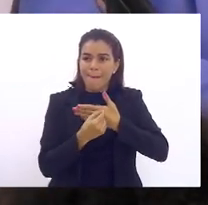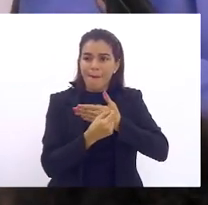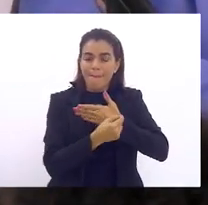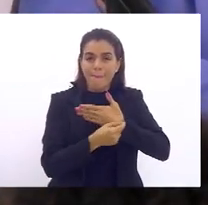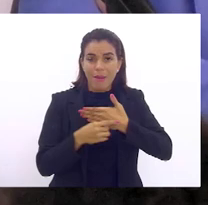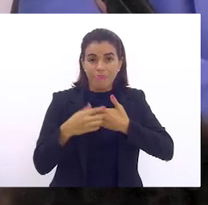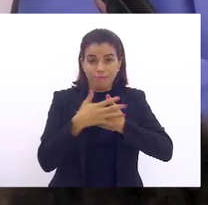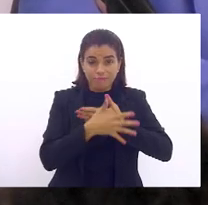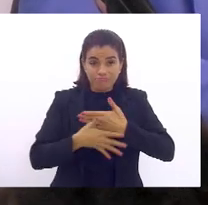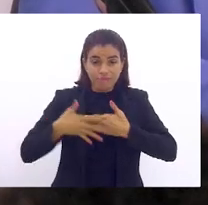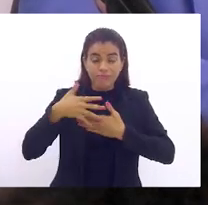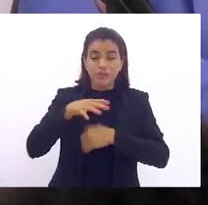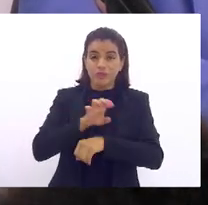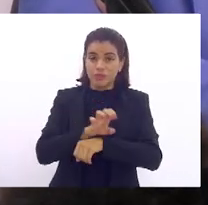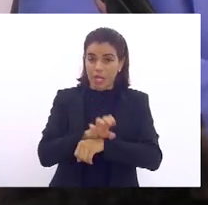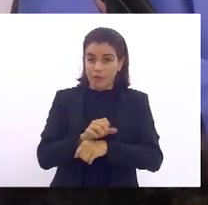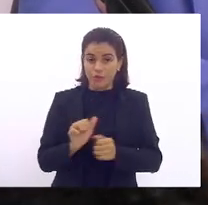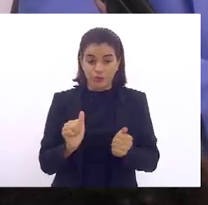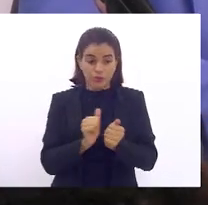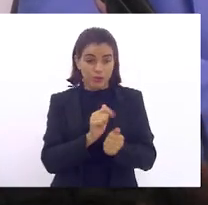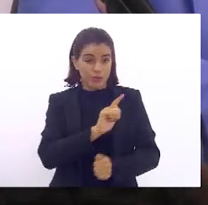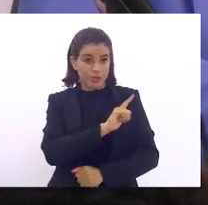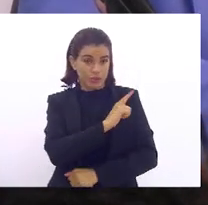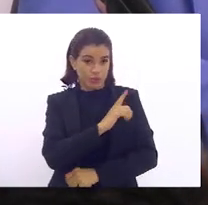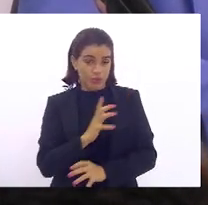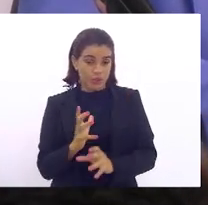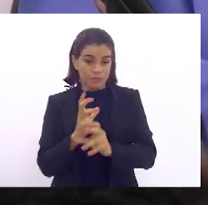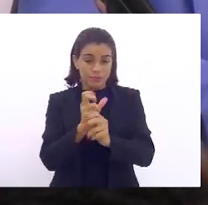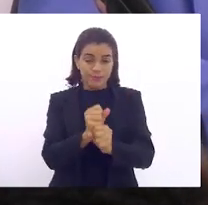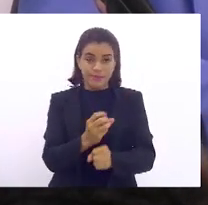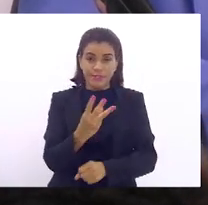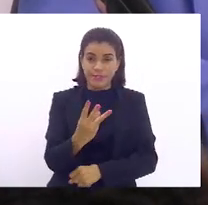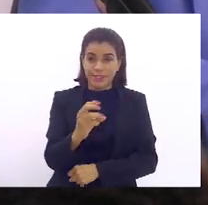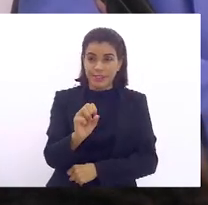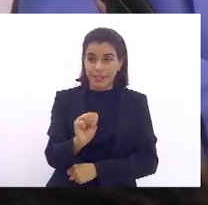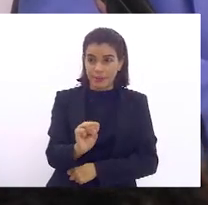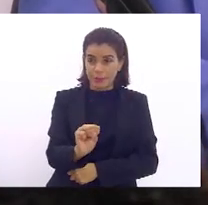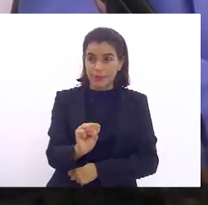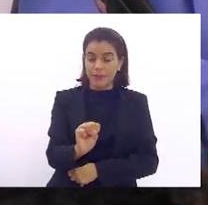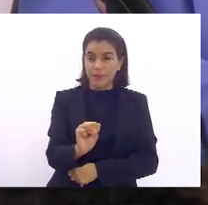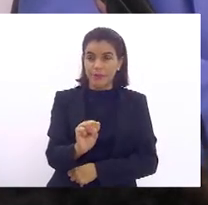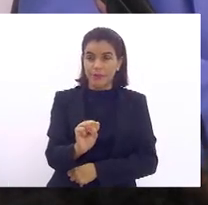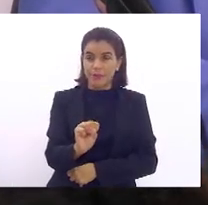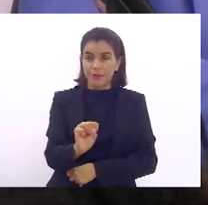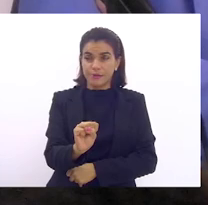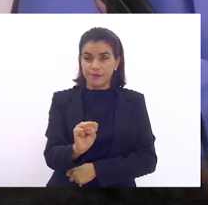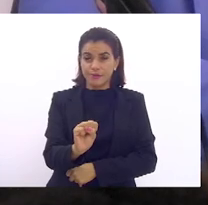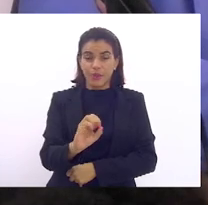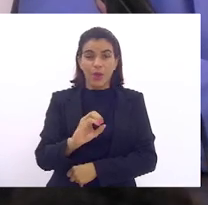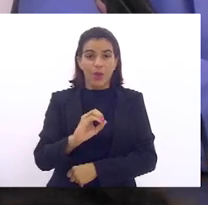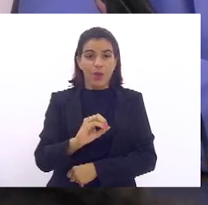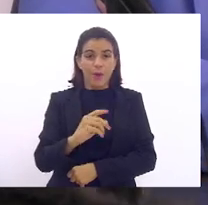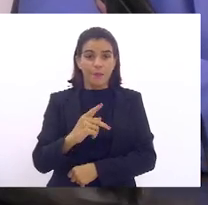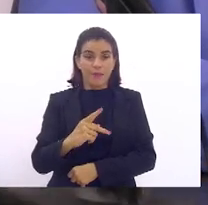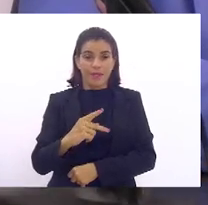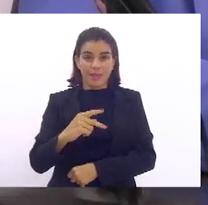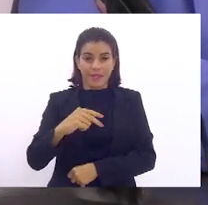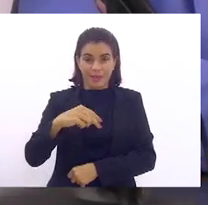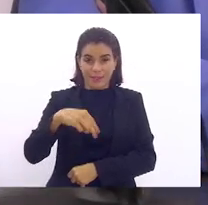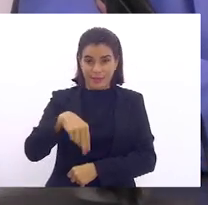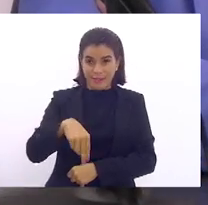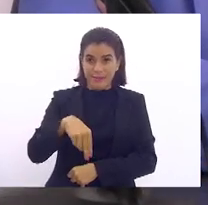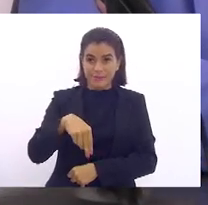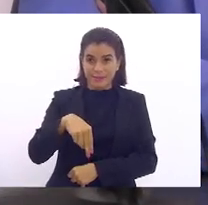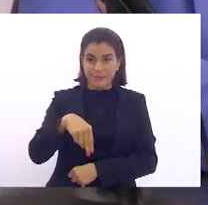gestoras né a gente identificou também 38 e e eh opms que a gente chama que são organismos de